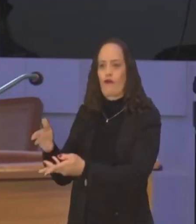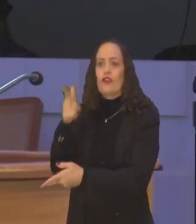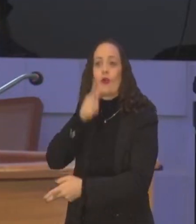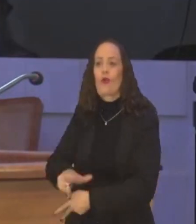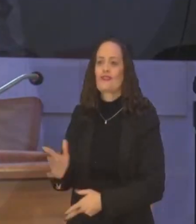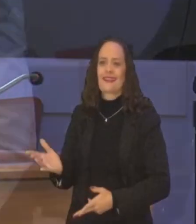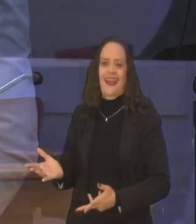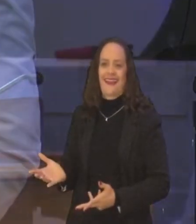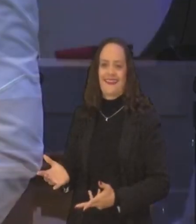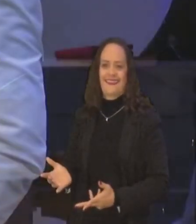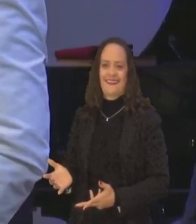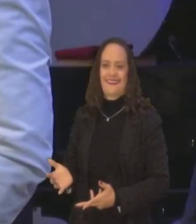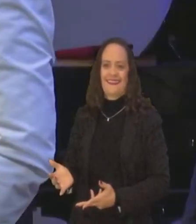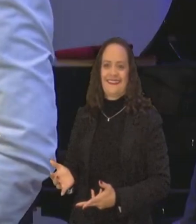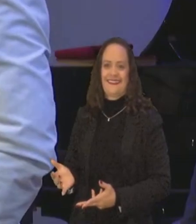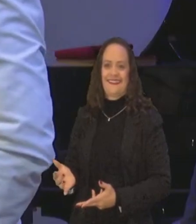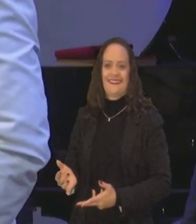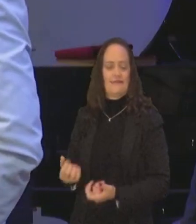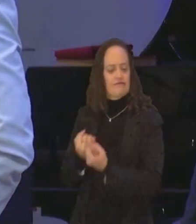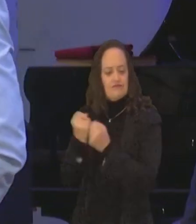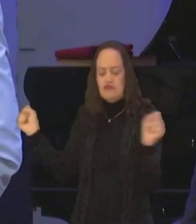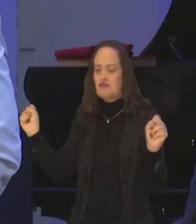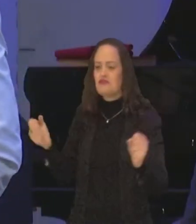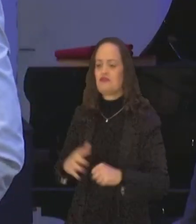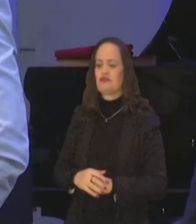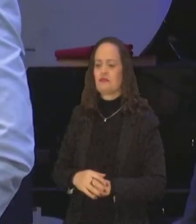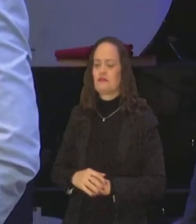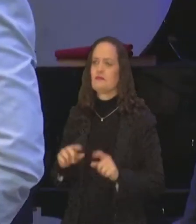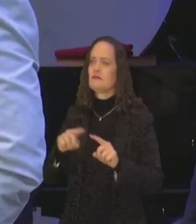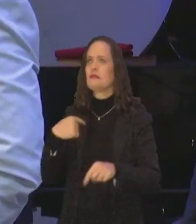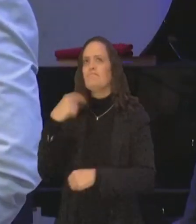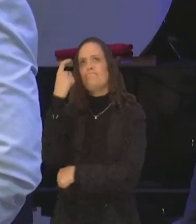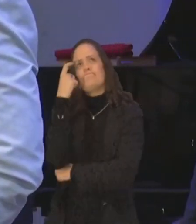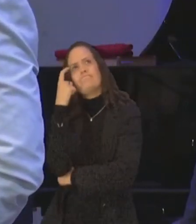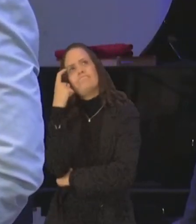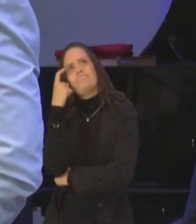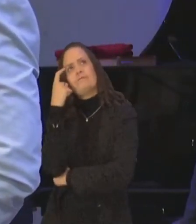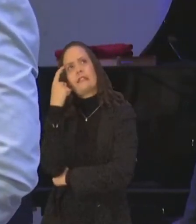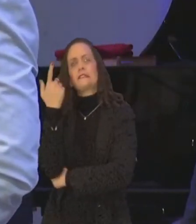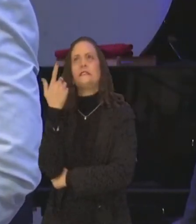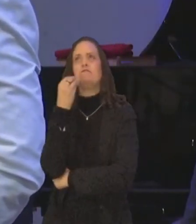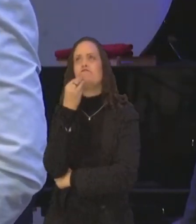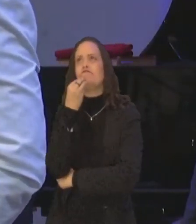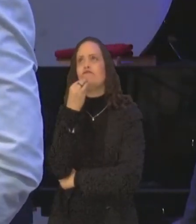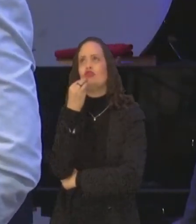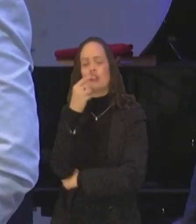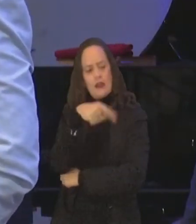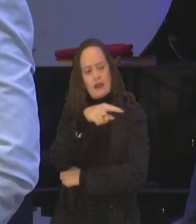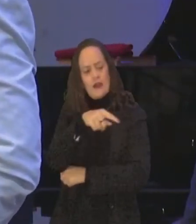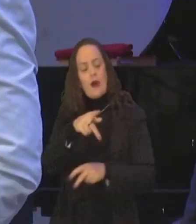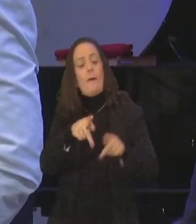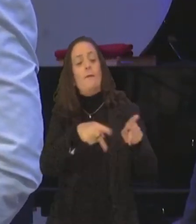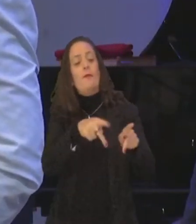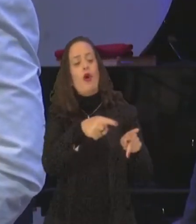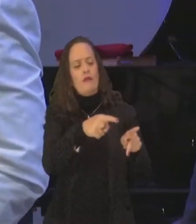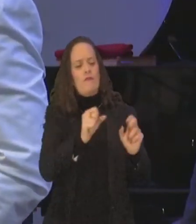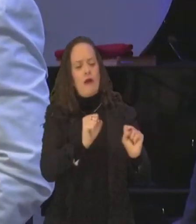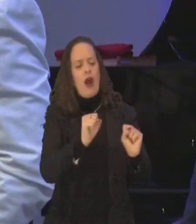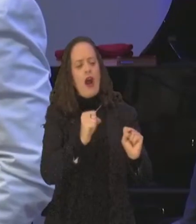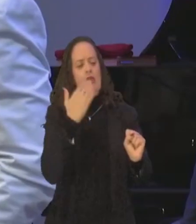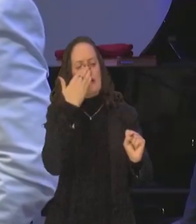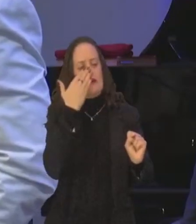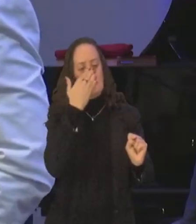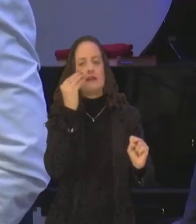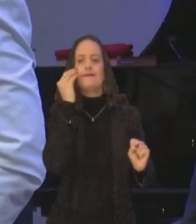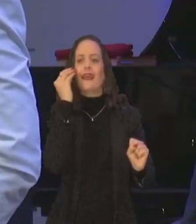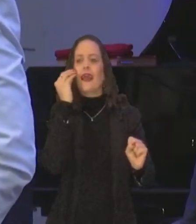Mas ao mesmo tempo, ele faz uma sugestão para que o povo pudesse se prostituir, não